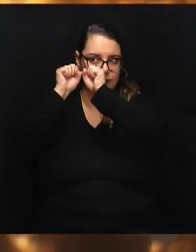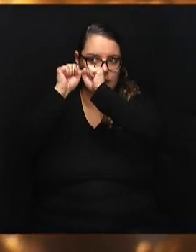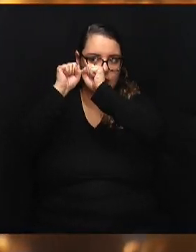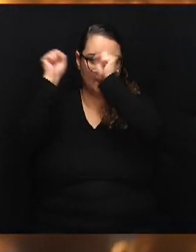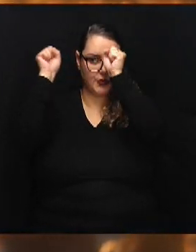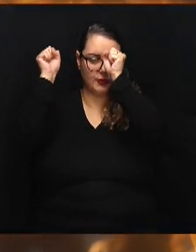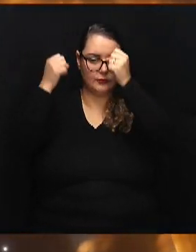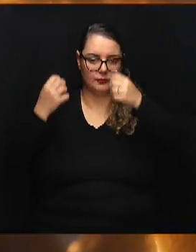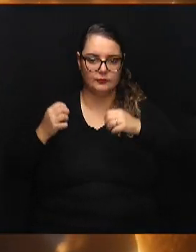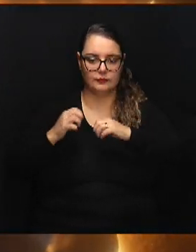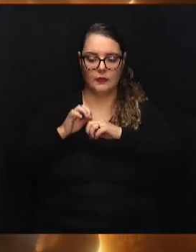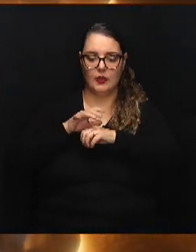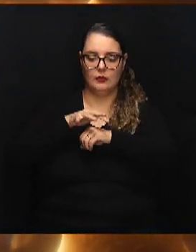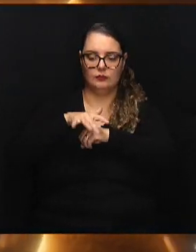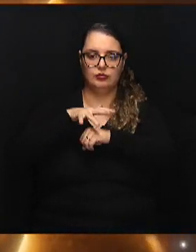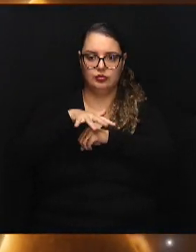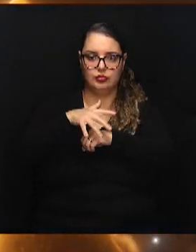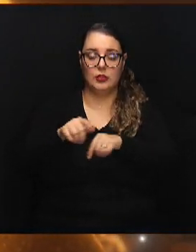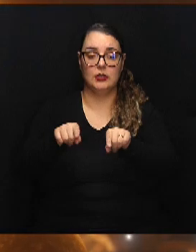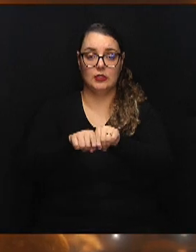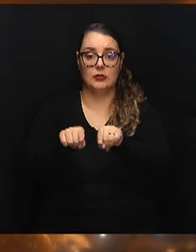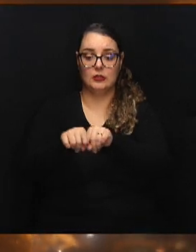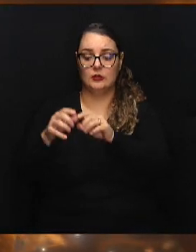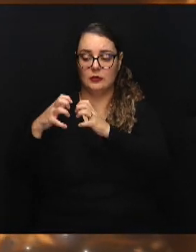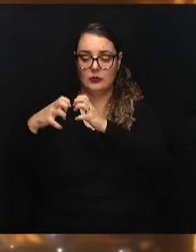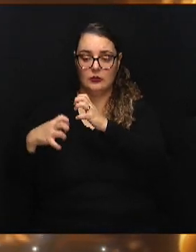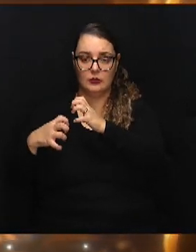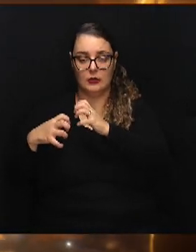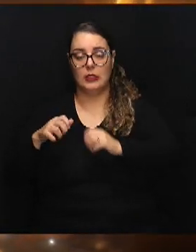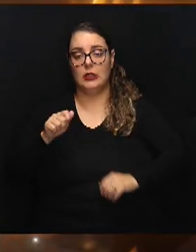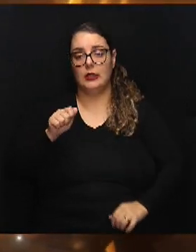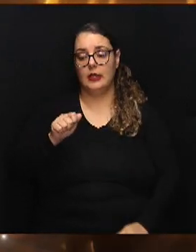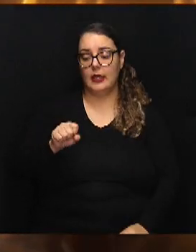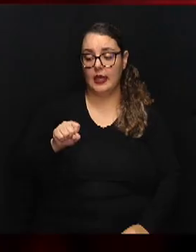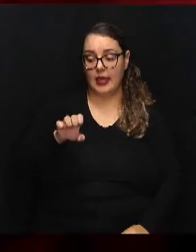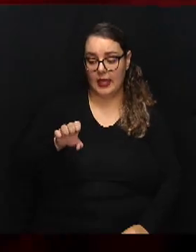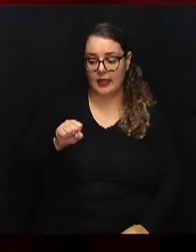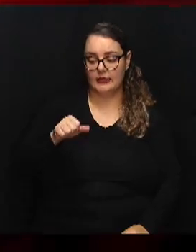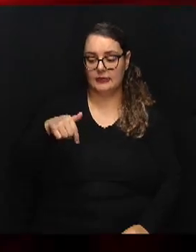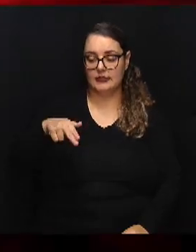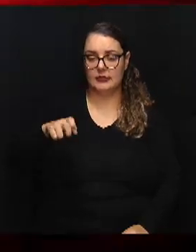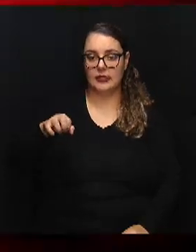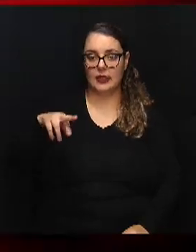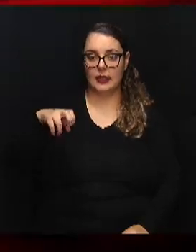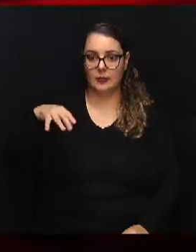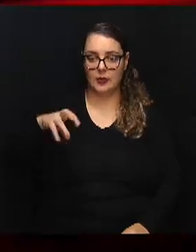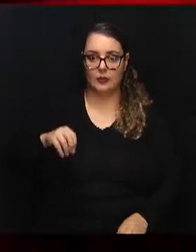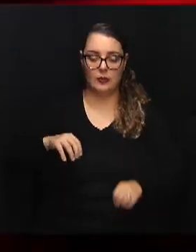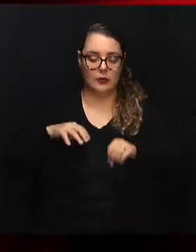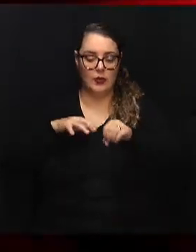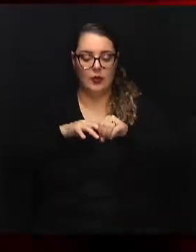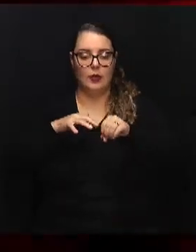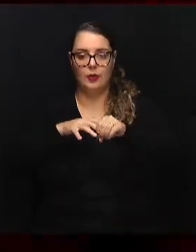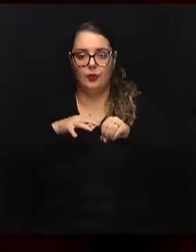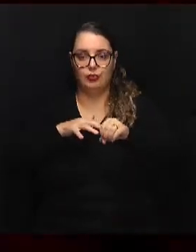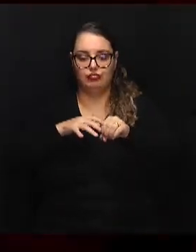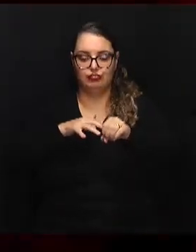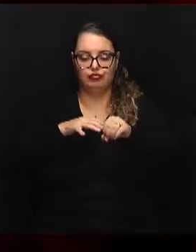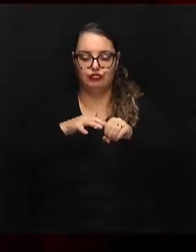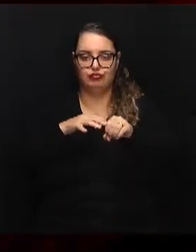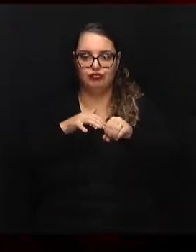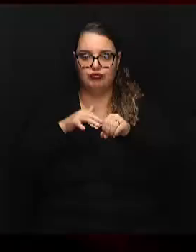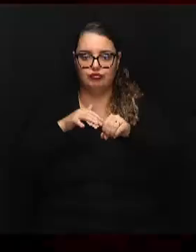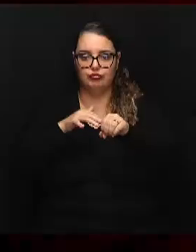estourar, E a gente tem o AVC isquêmico, que é quando ocorre um entupimento de dos vasos sanguíneos que